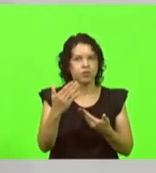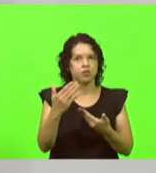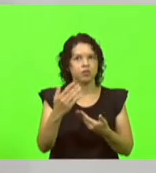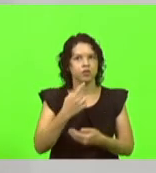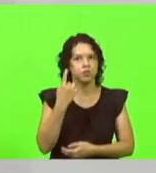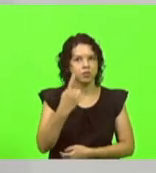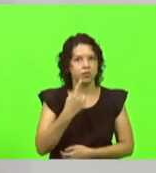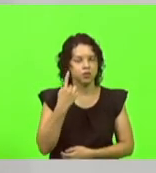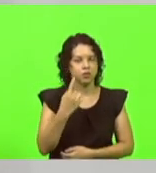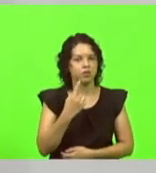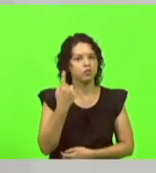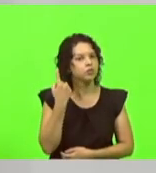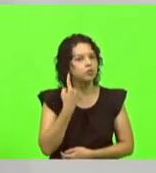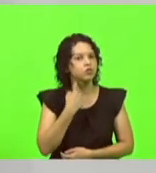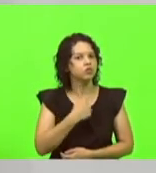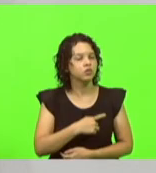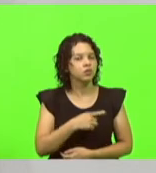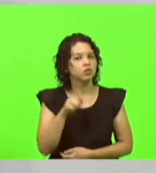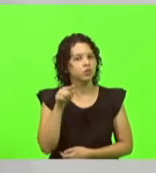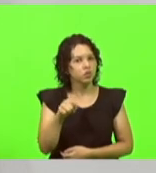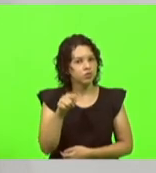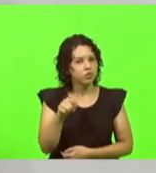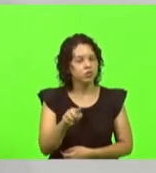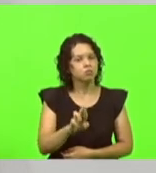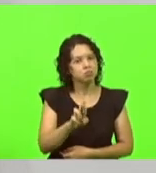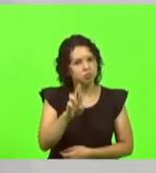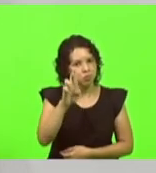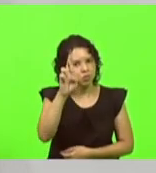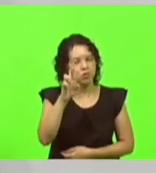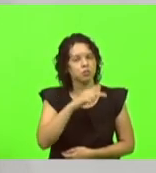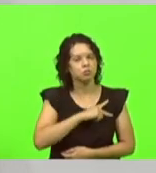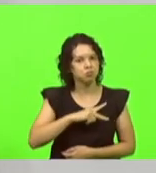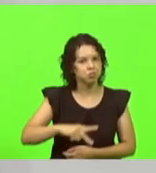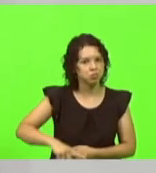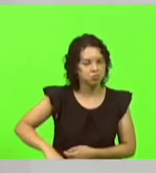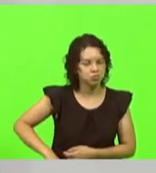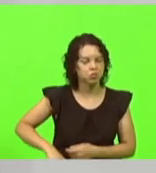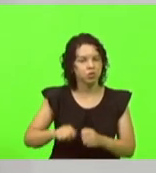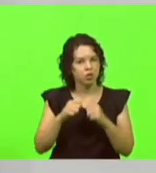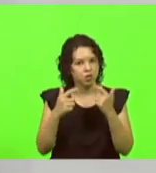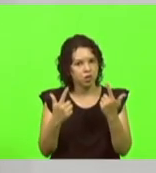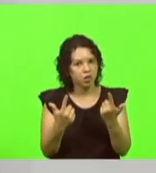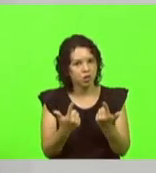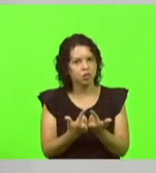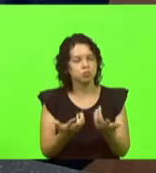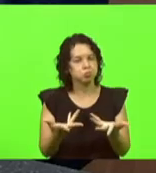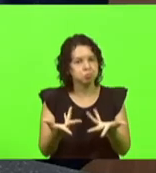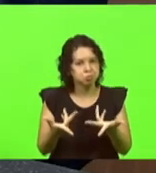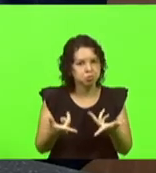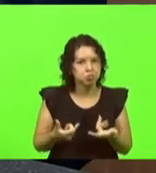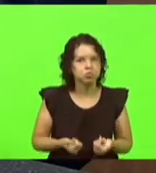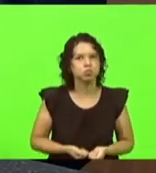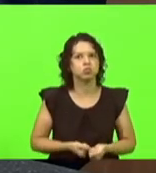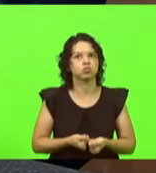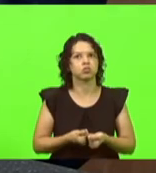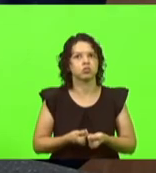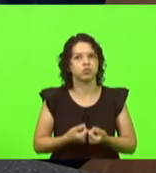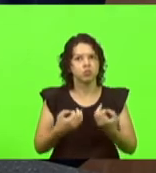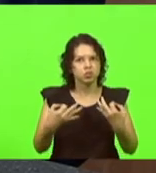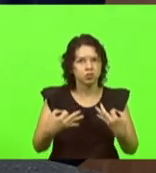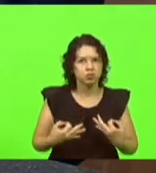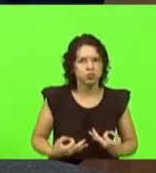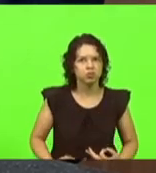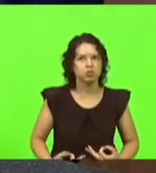Quando Vossa Excelência conduziu essa casa, o fez com esmero, com dignidade, procurando